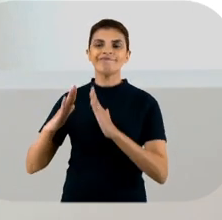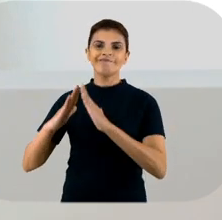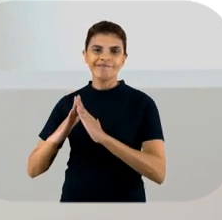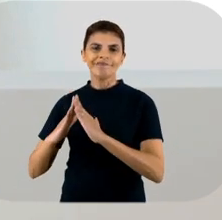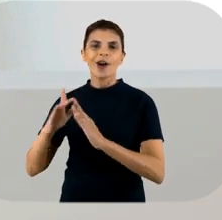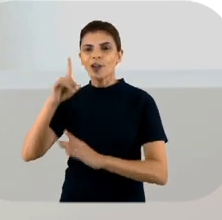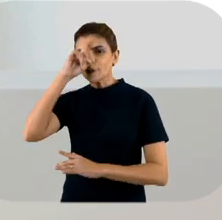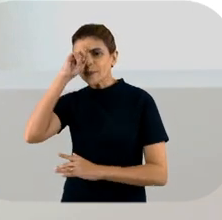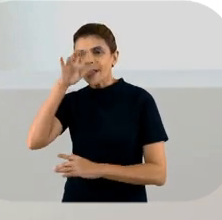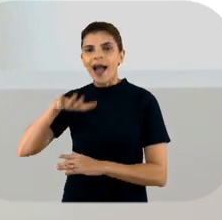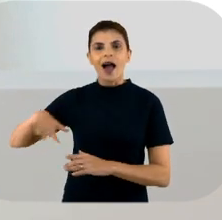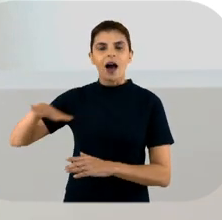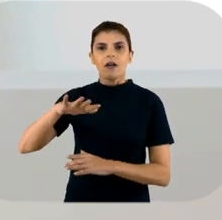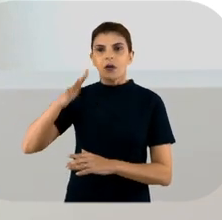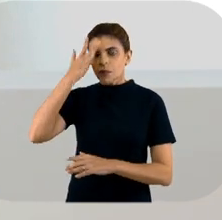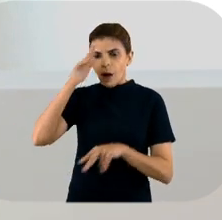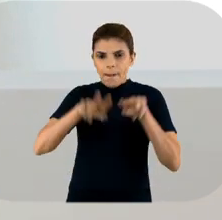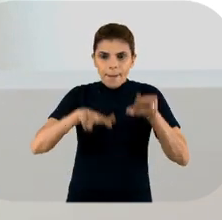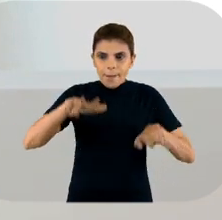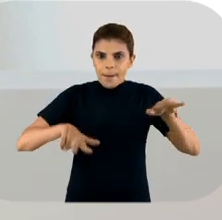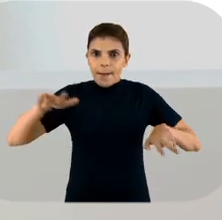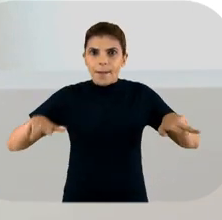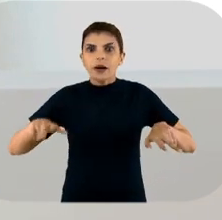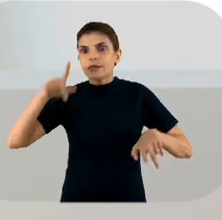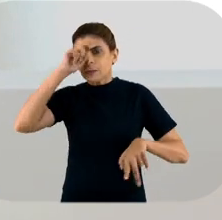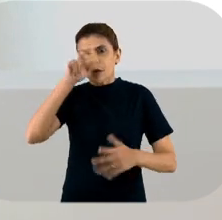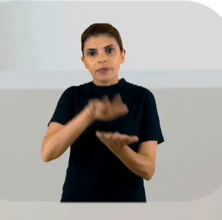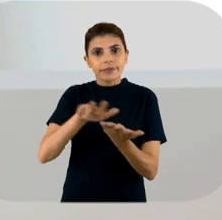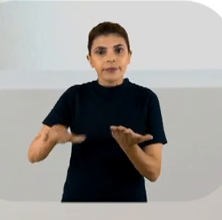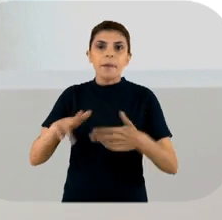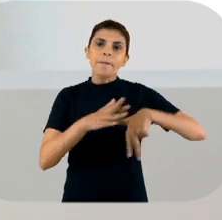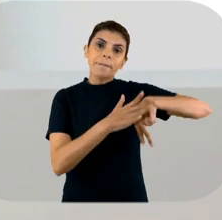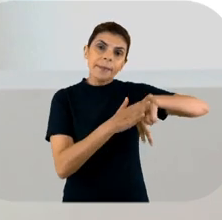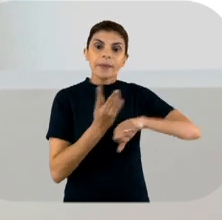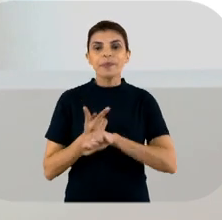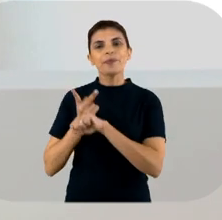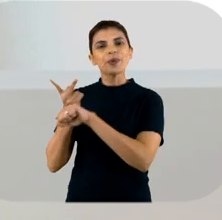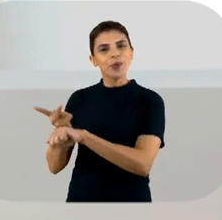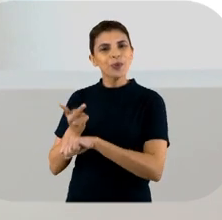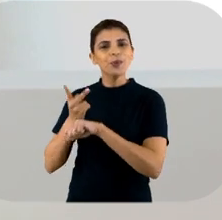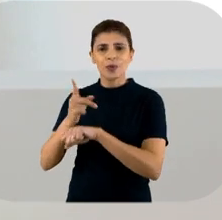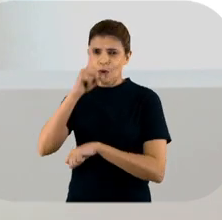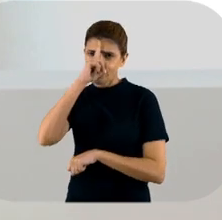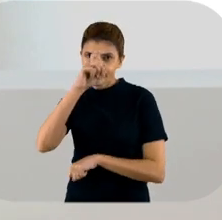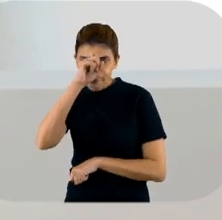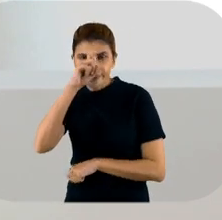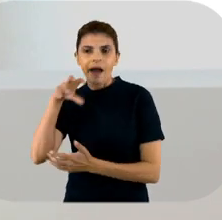isso começa a aparecer muito, porque são muitos pacientes procurando